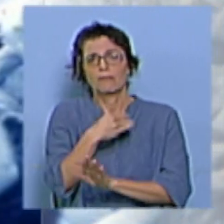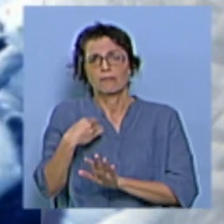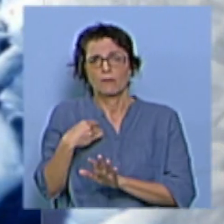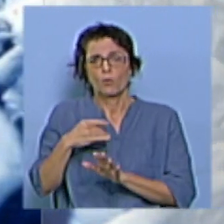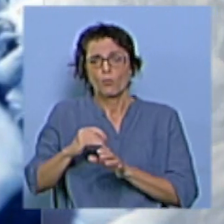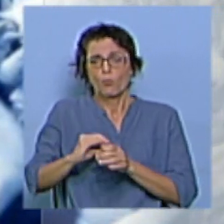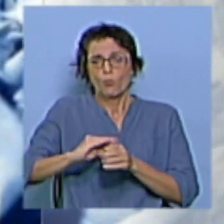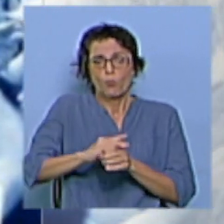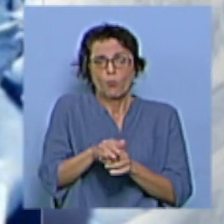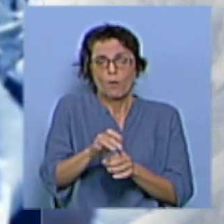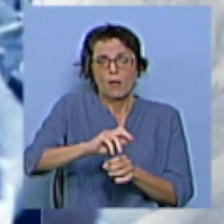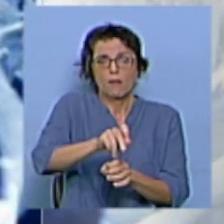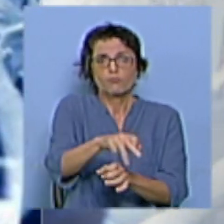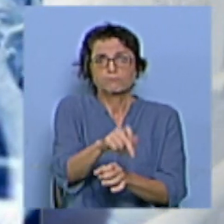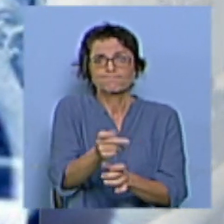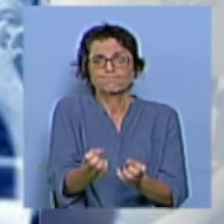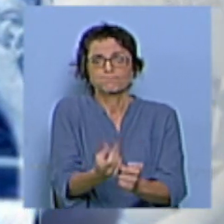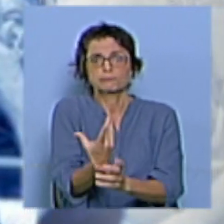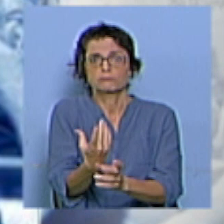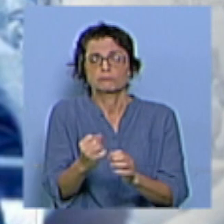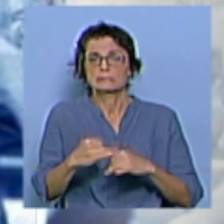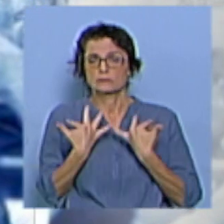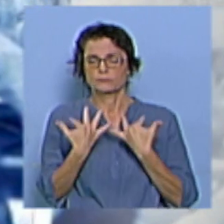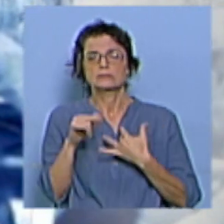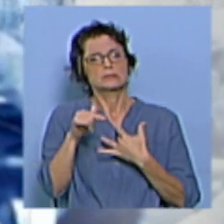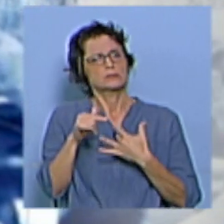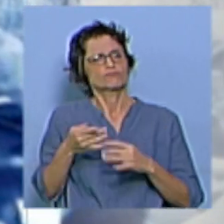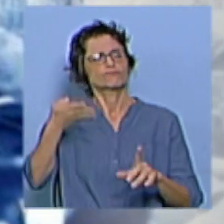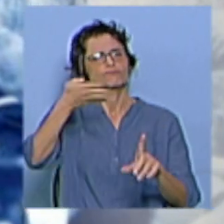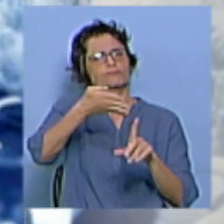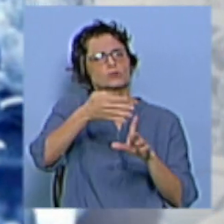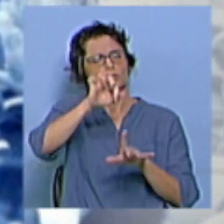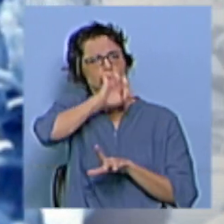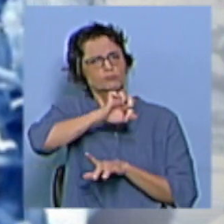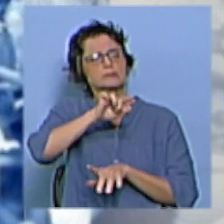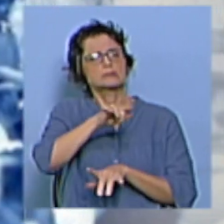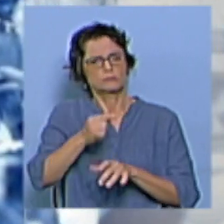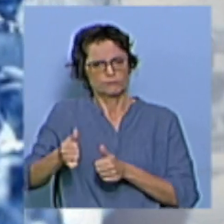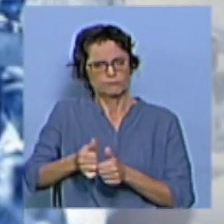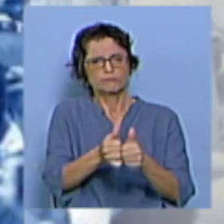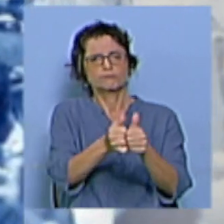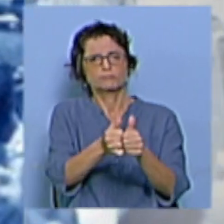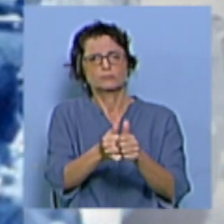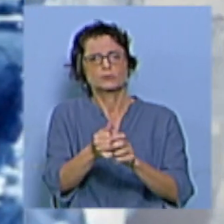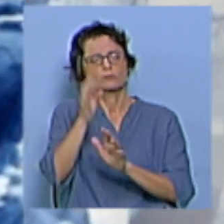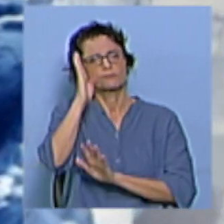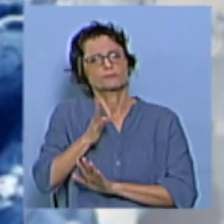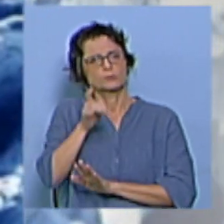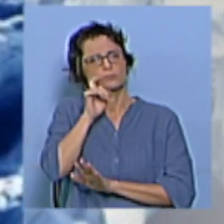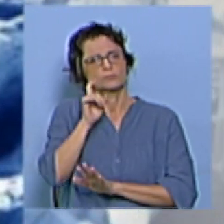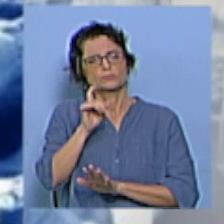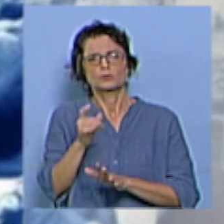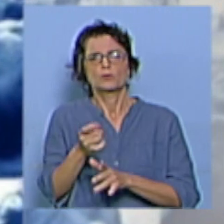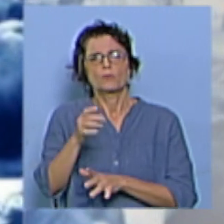do novo coronavírus. Missões que são acompanhadas pelo Bispo da Diocese das Forças Armadas e das Forças de Segurança, Dom Rui